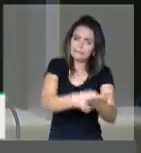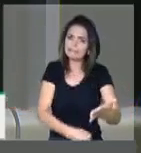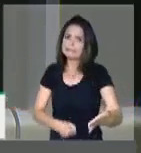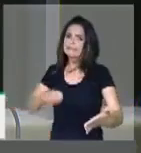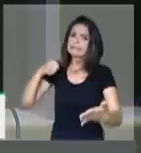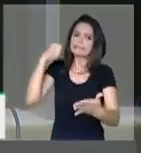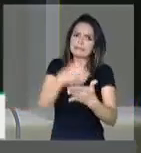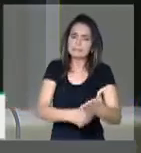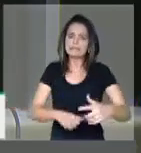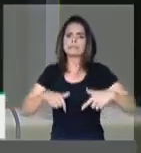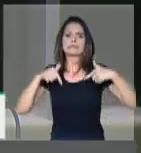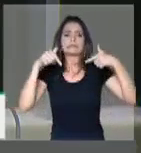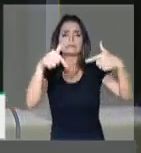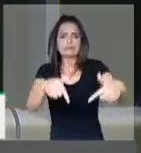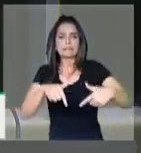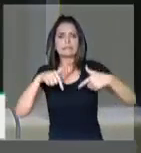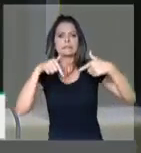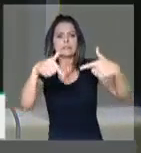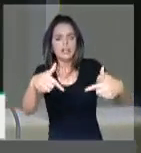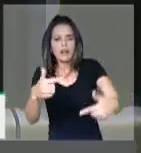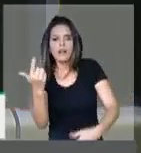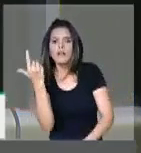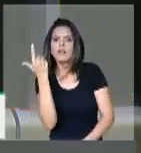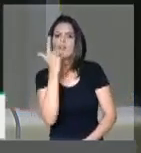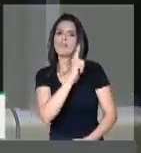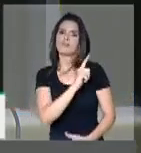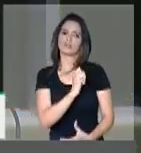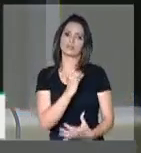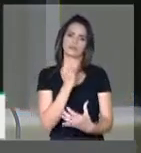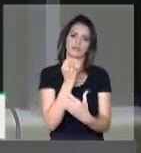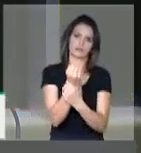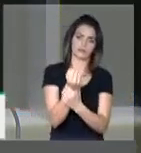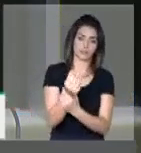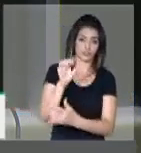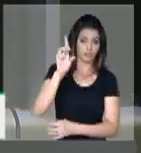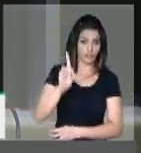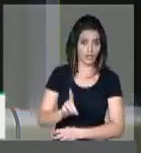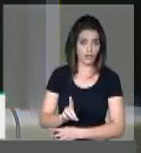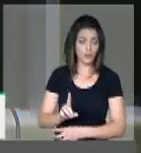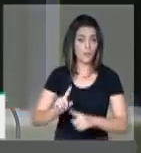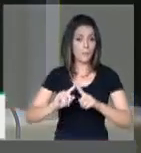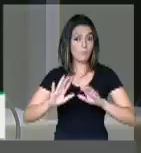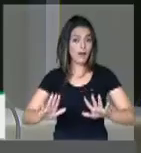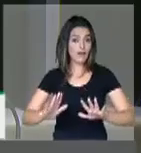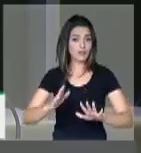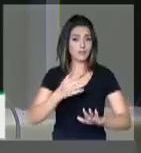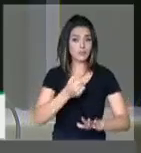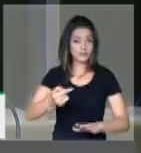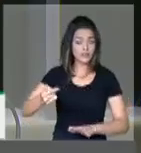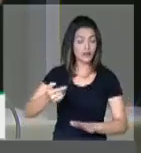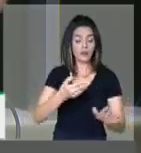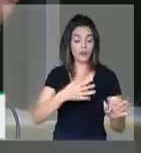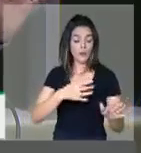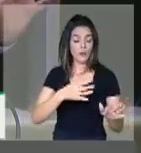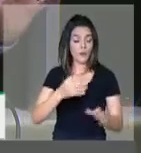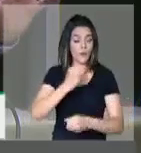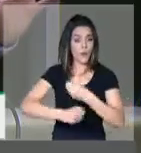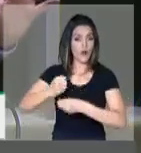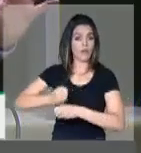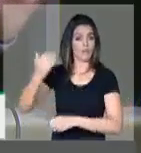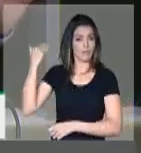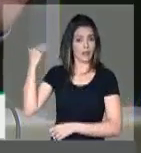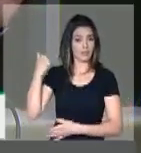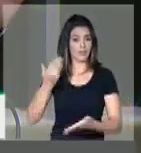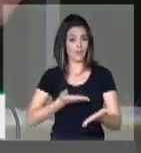Nacional aprovou aquilo que representou um verdadeiro retrocesso, mas o discurso da demagogia